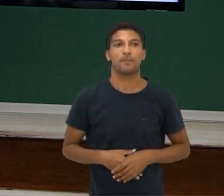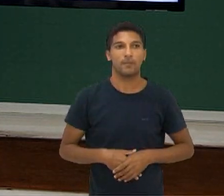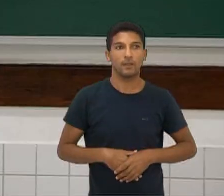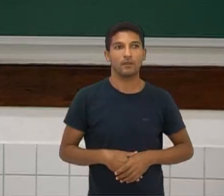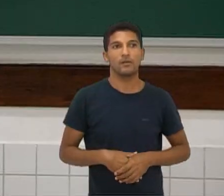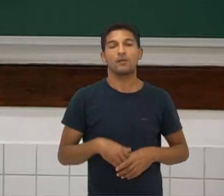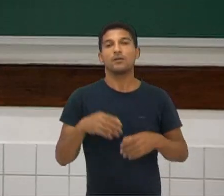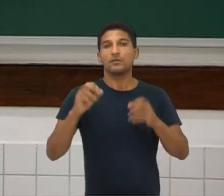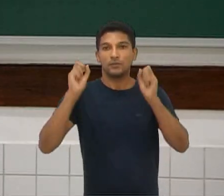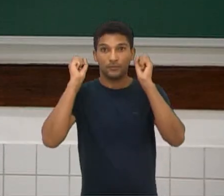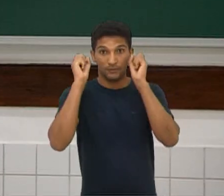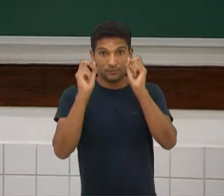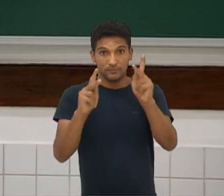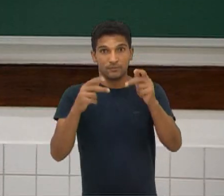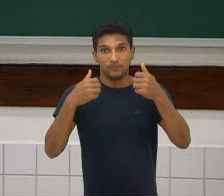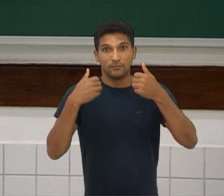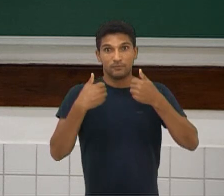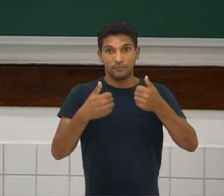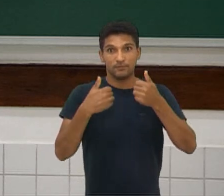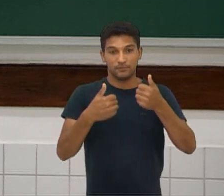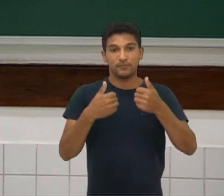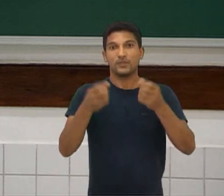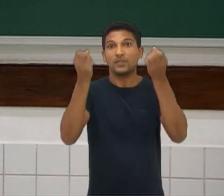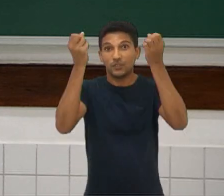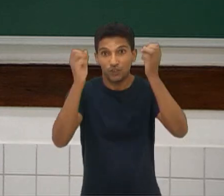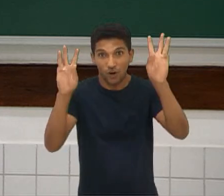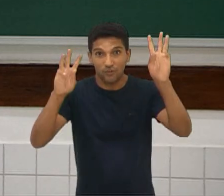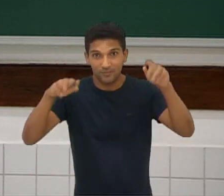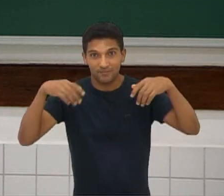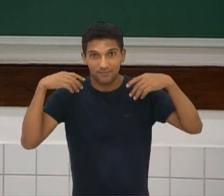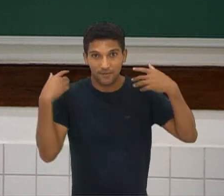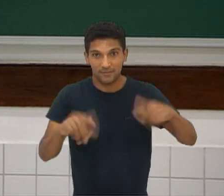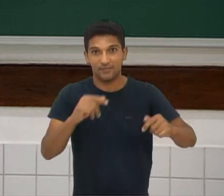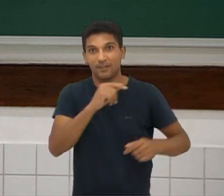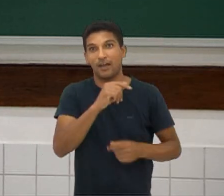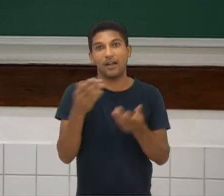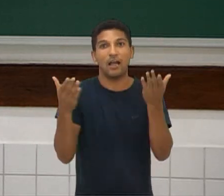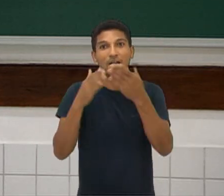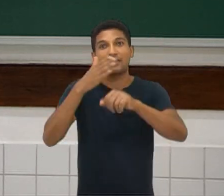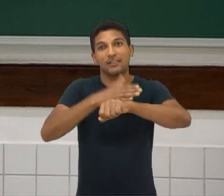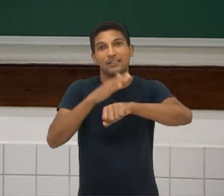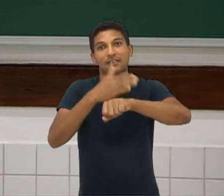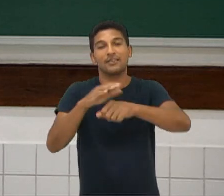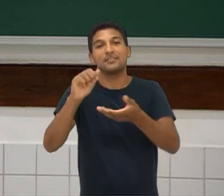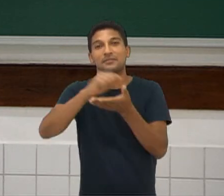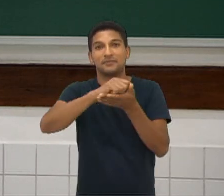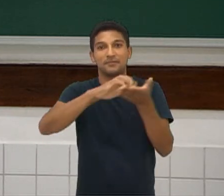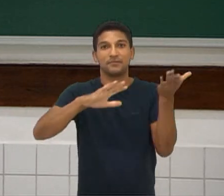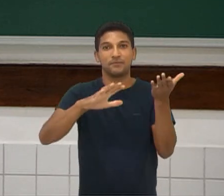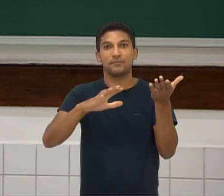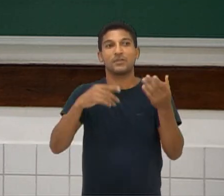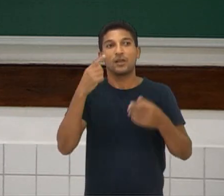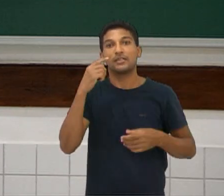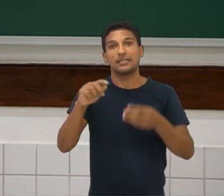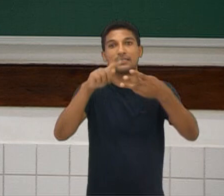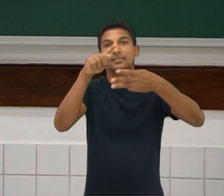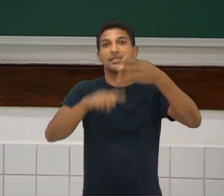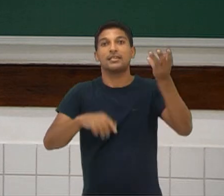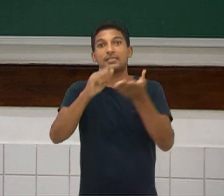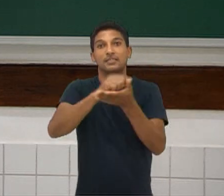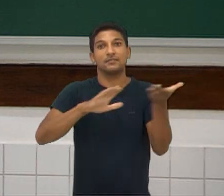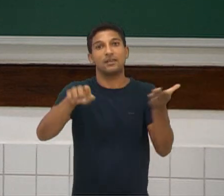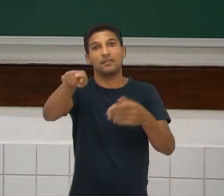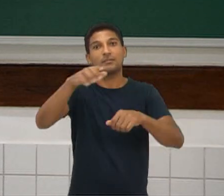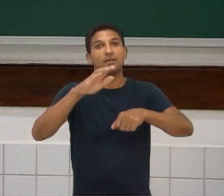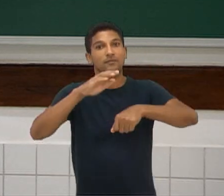Tranquilo, galera? Certinho? Show de bola? Vamos praticar exercícios, então? Separei aqui hoje três exercícios para vocês fazerem